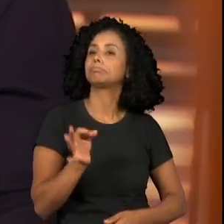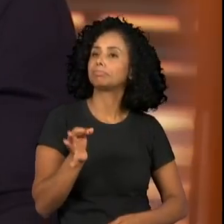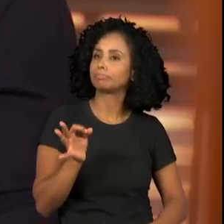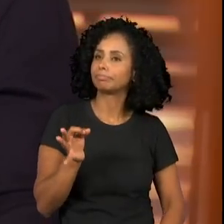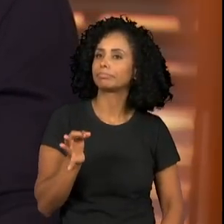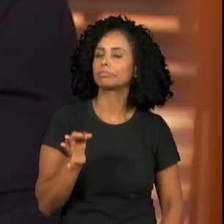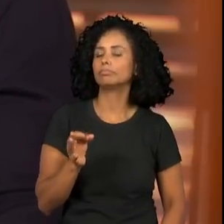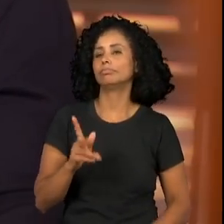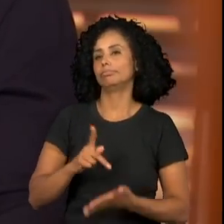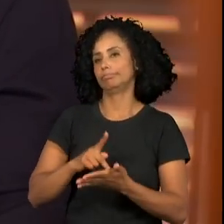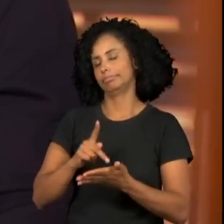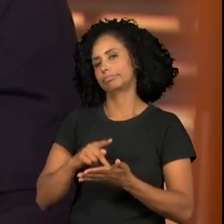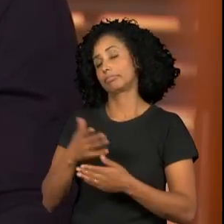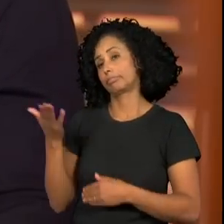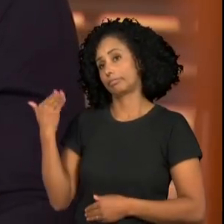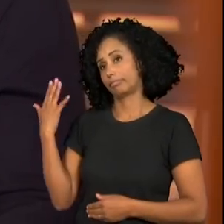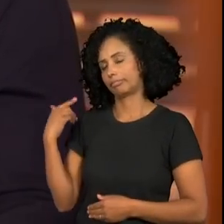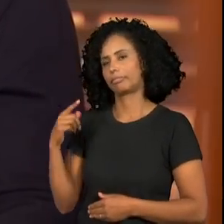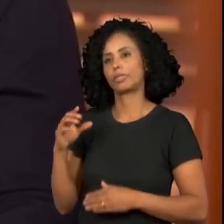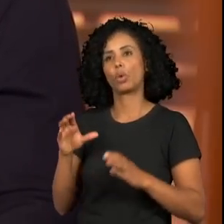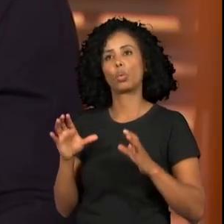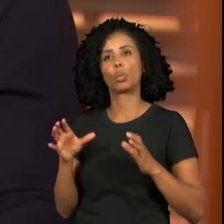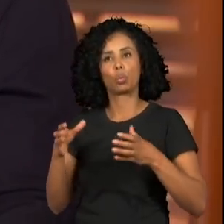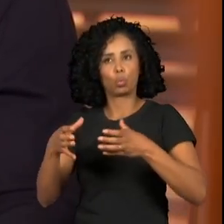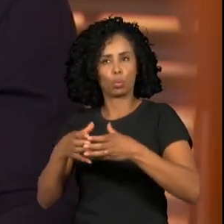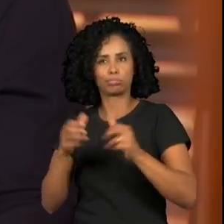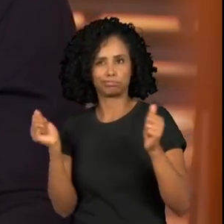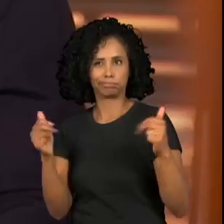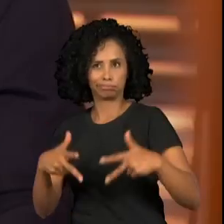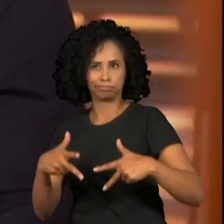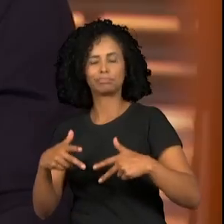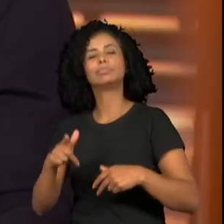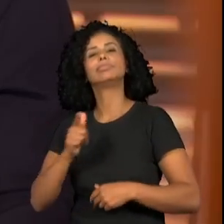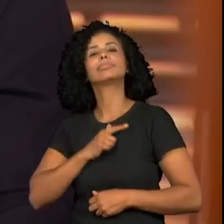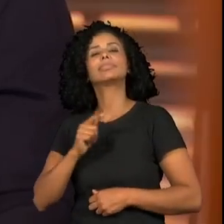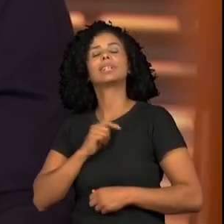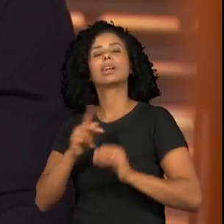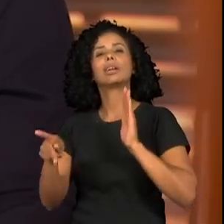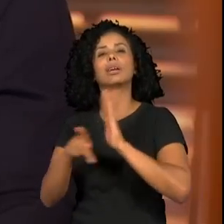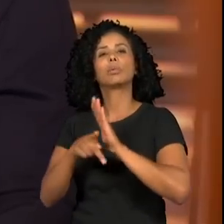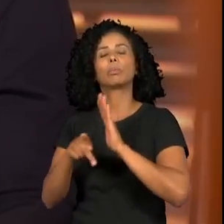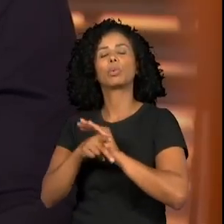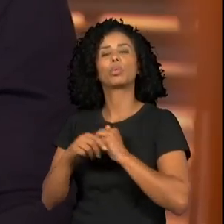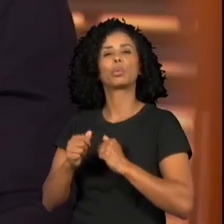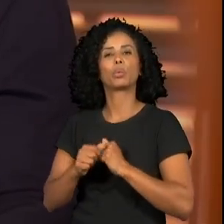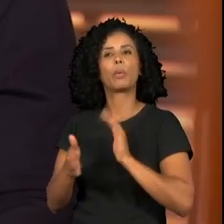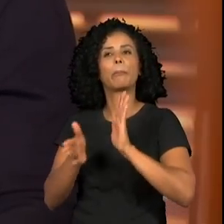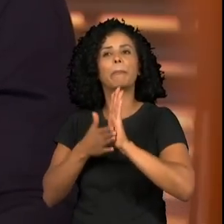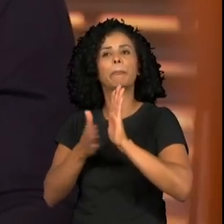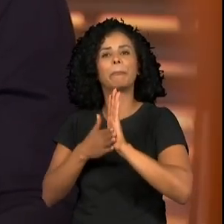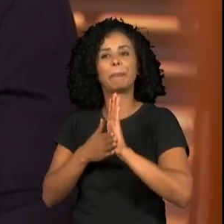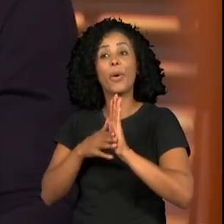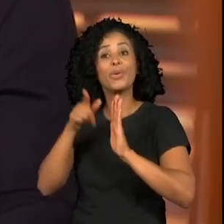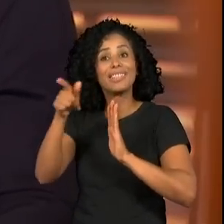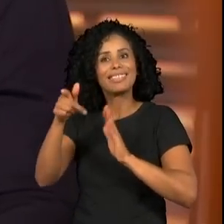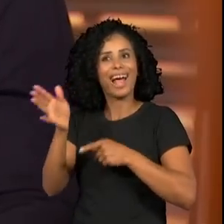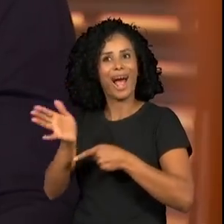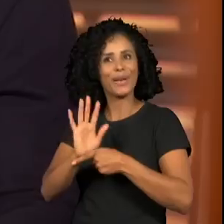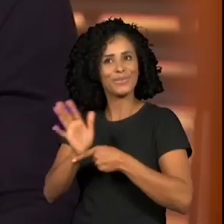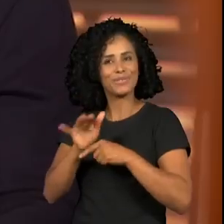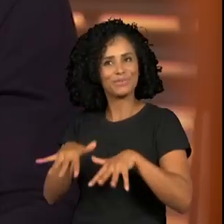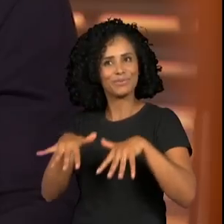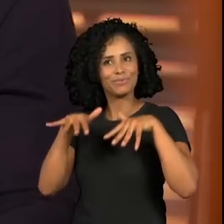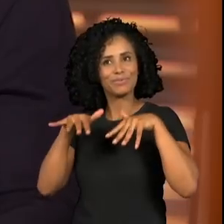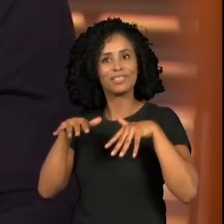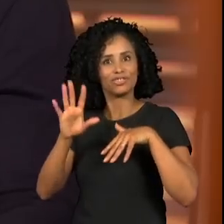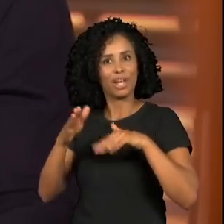a gente chegou a receber uma proposta de uma gigante do cinema, da indústria do cinema na